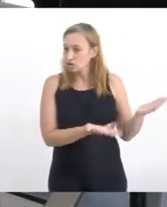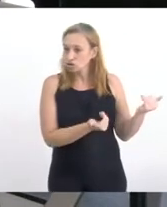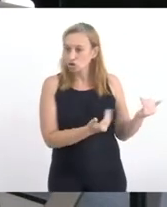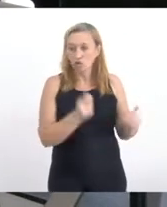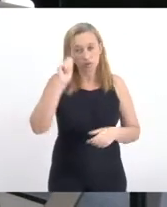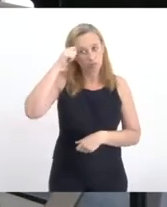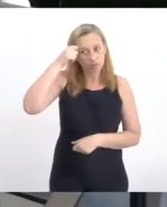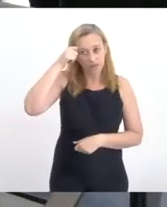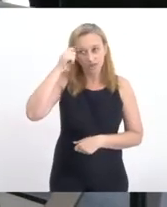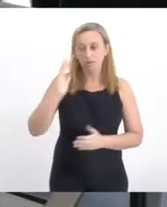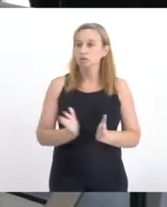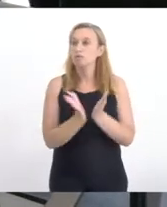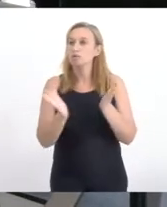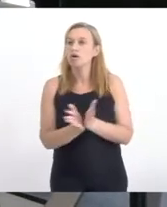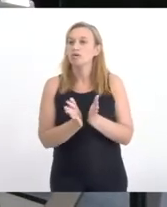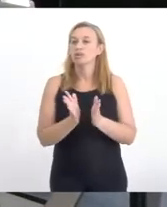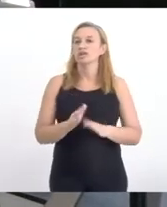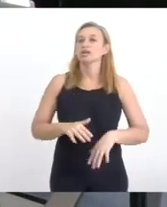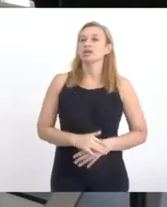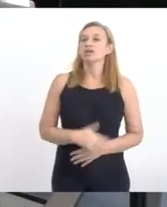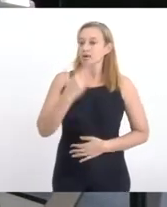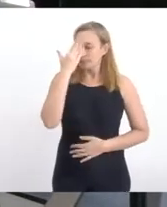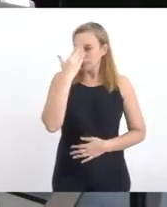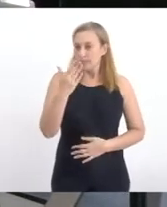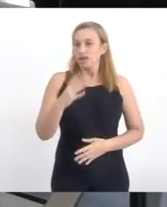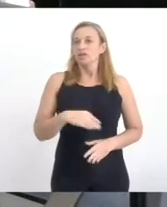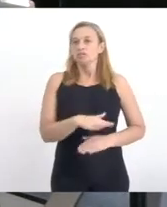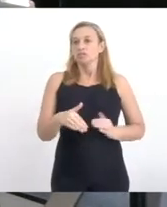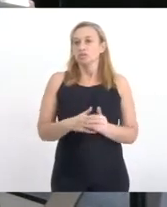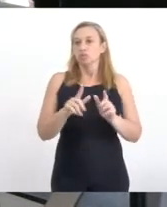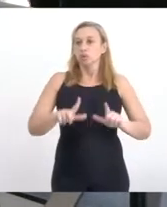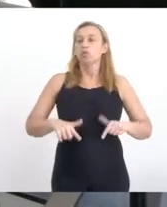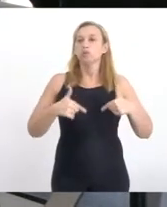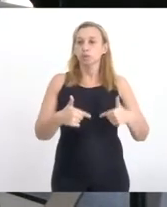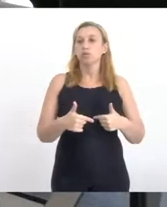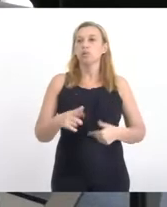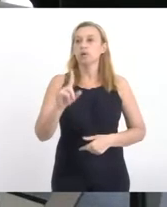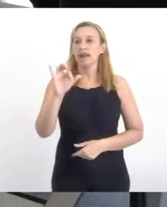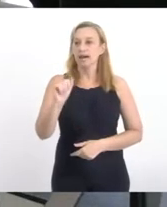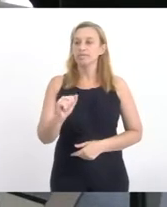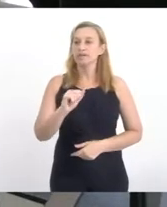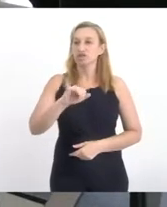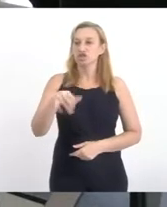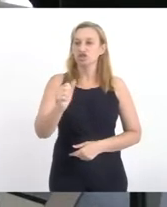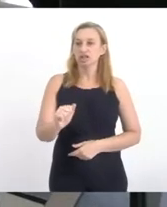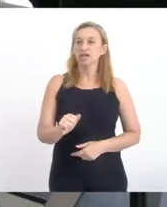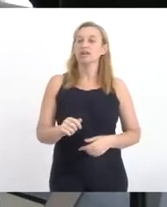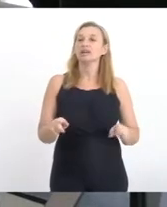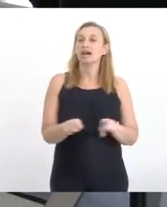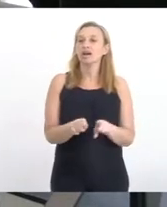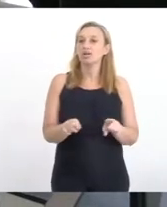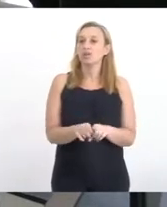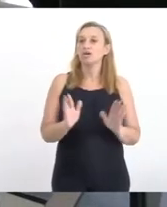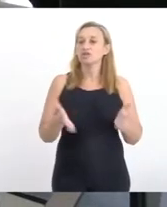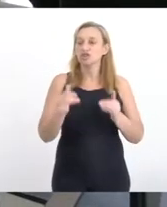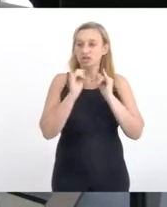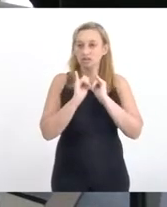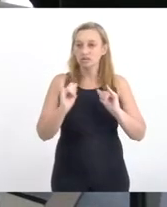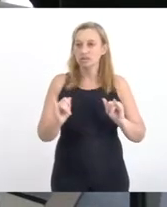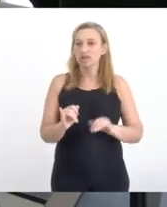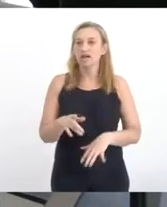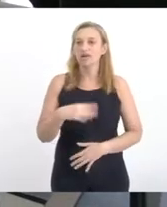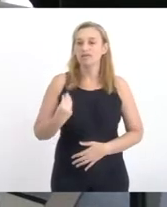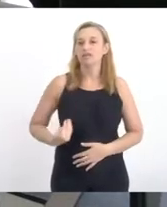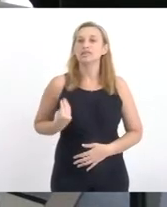pretos pobres e favelados então muito obrigada por toda ação do Lab jaca bom gostaria agora de anunciar a